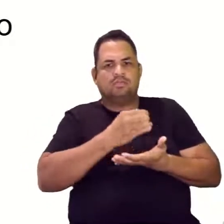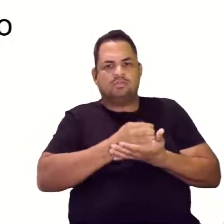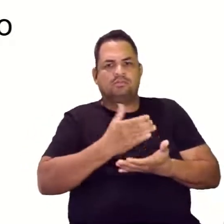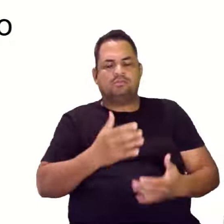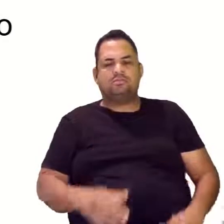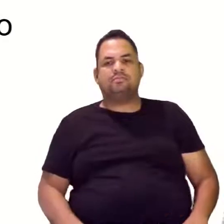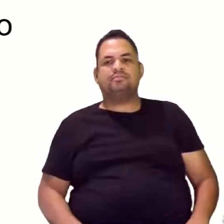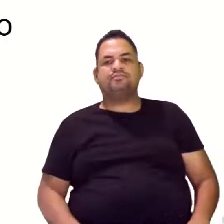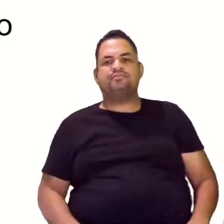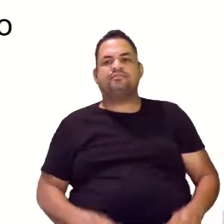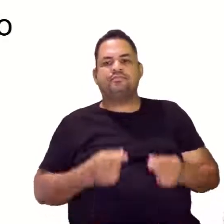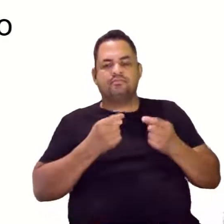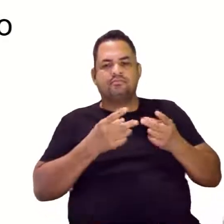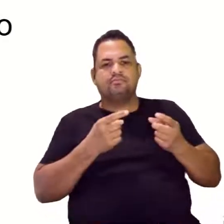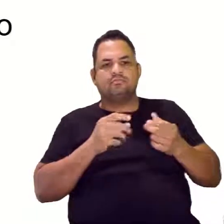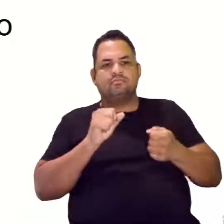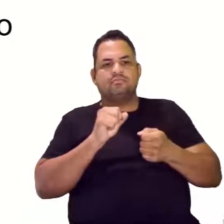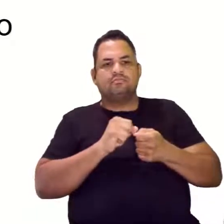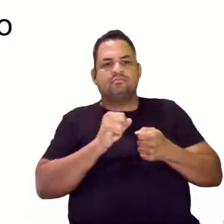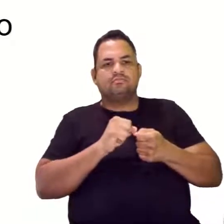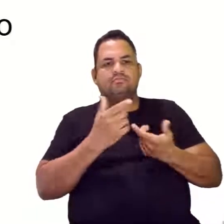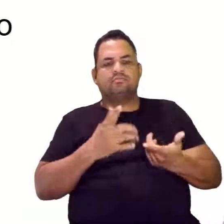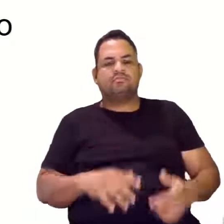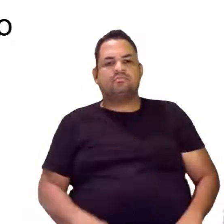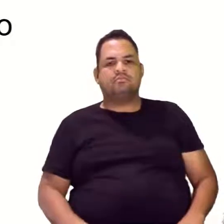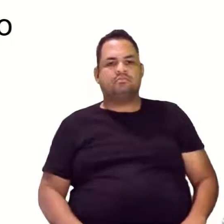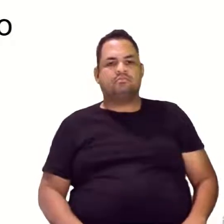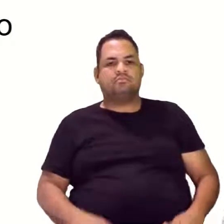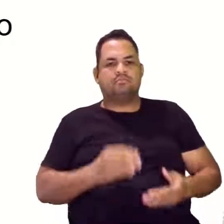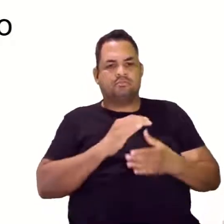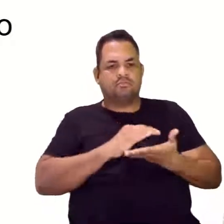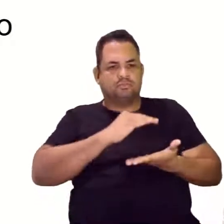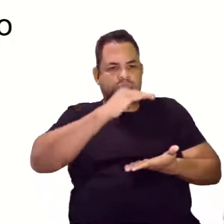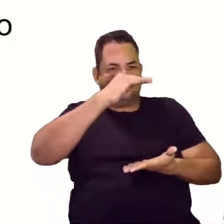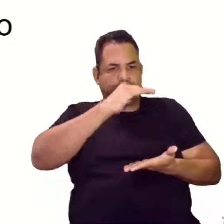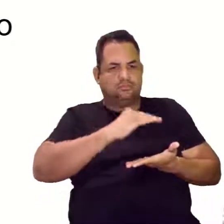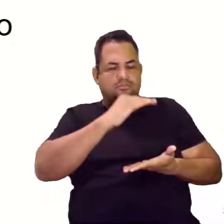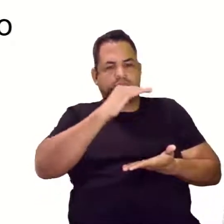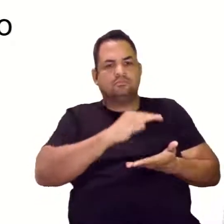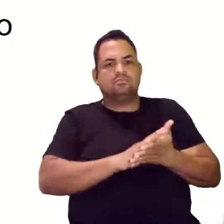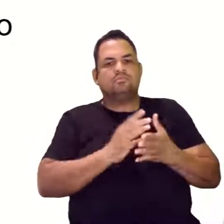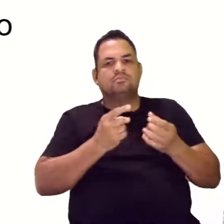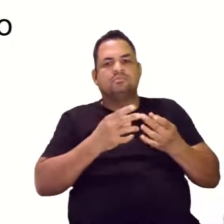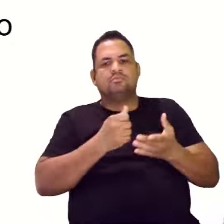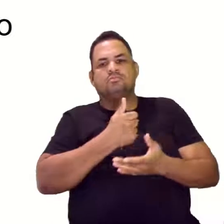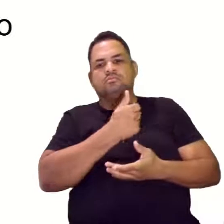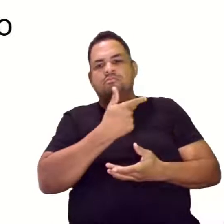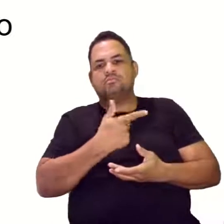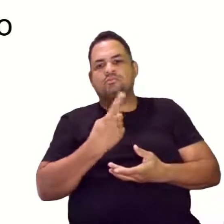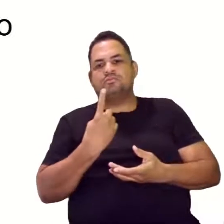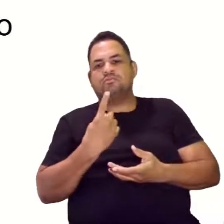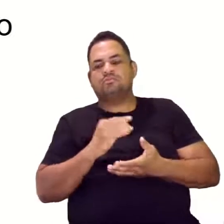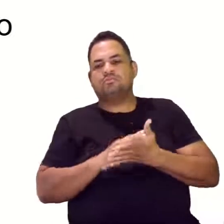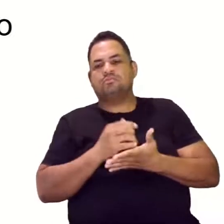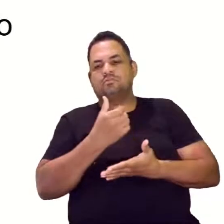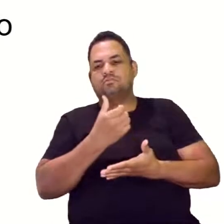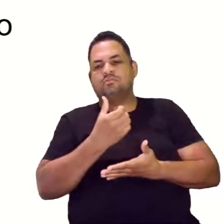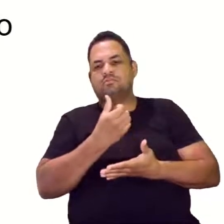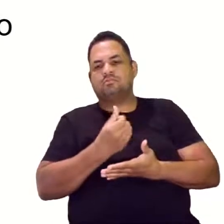um pack. A venda é feita da seguinte forma. Um pack é vendido por R$